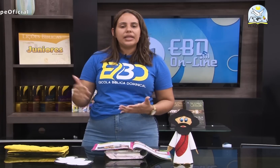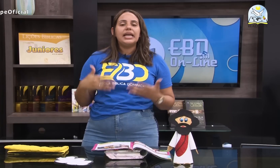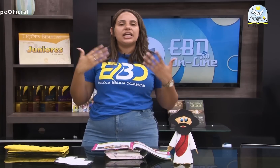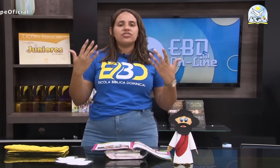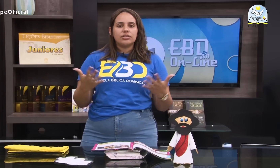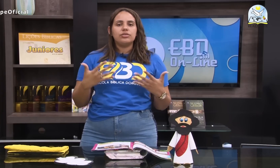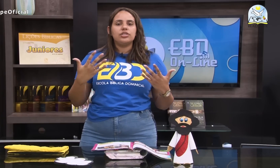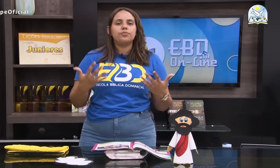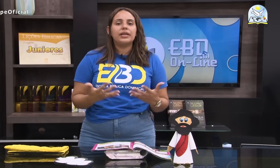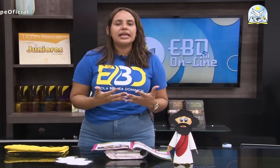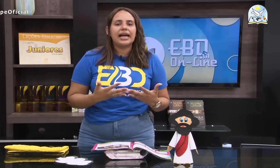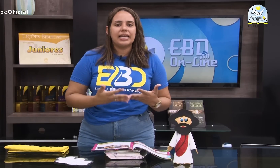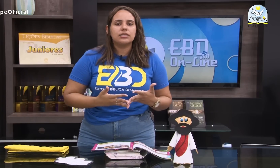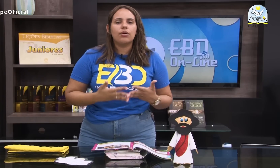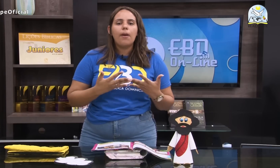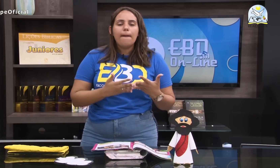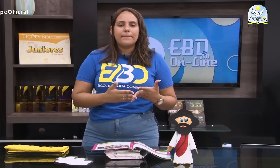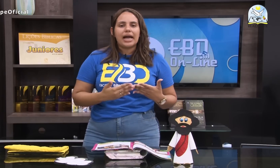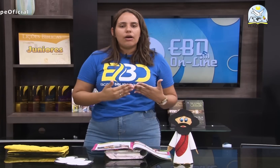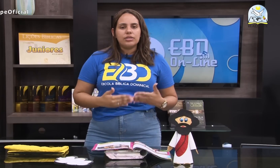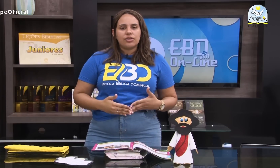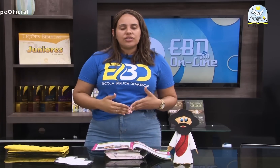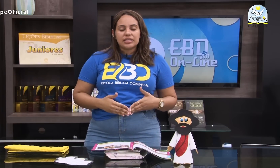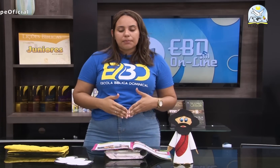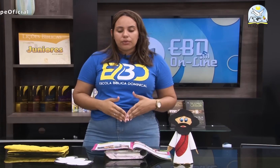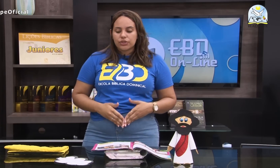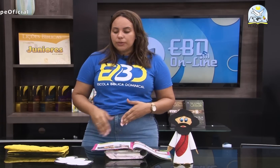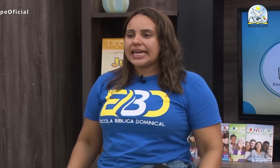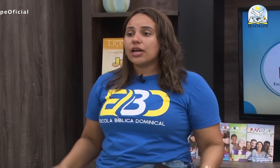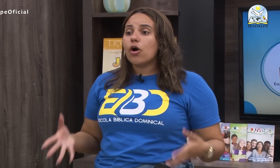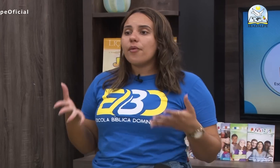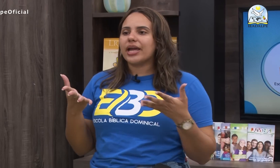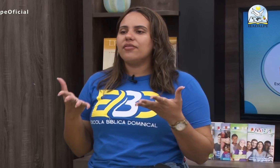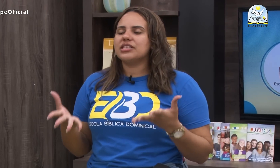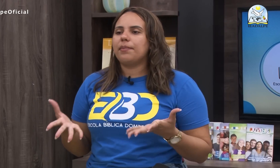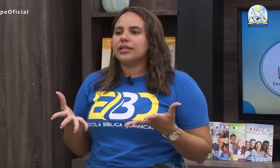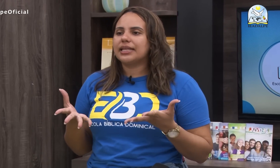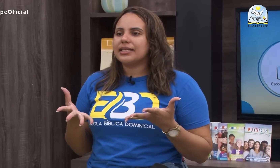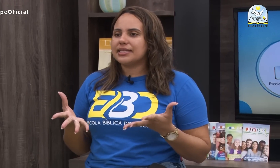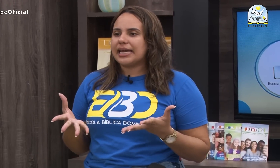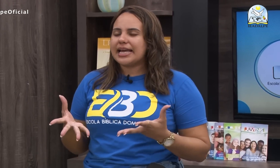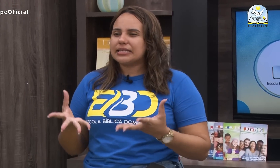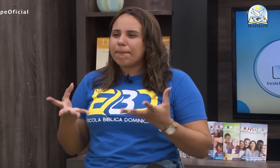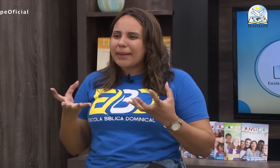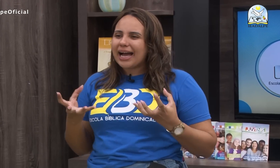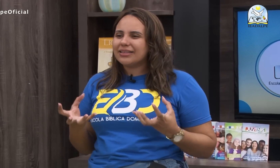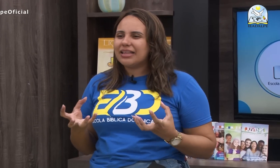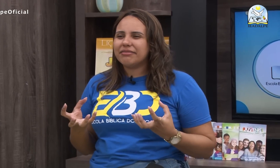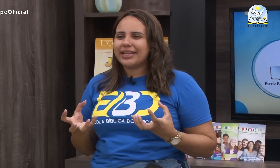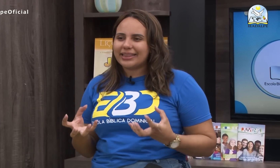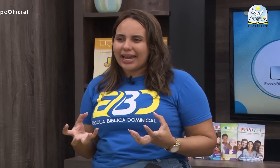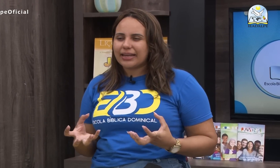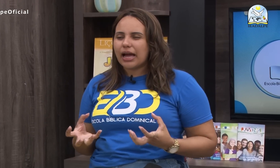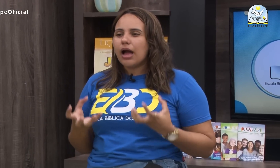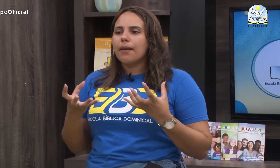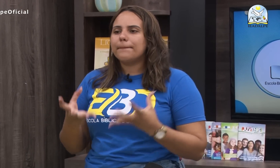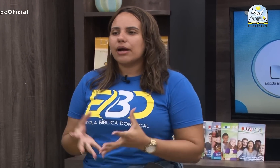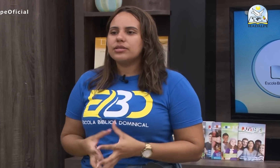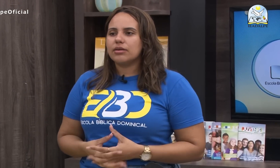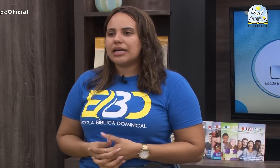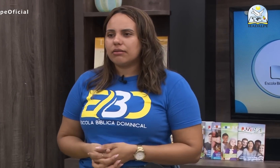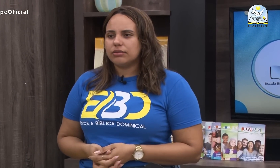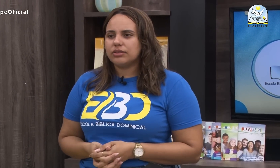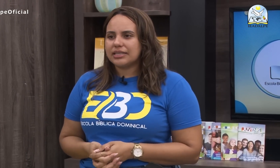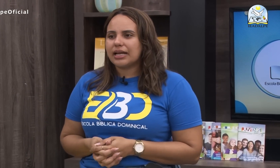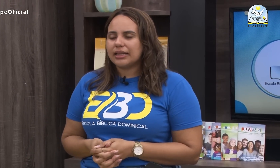coisa. E Jesus explica isso para os seus discípulos. E como é que você pode trazer essa parte da vida eterna para